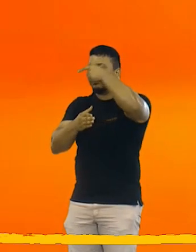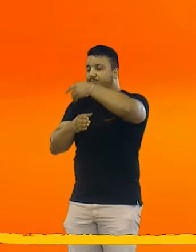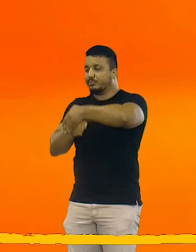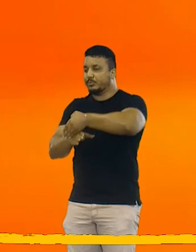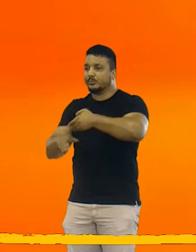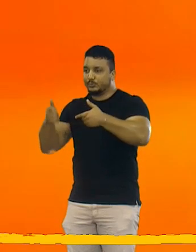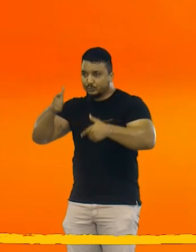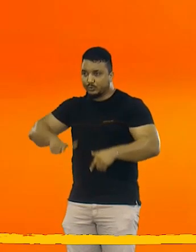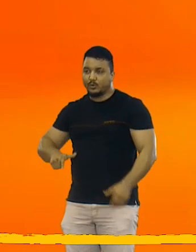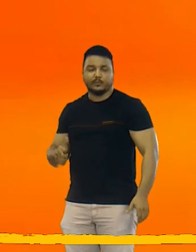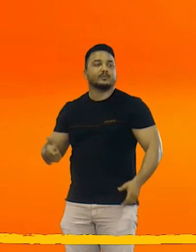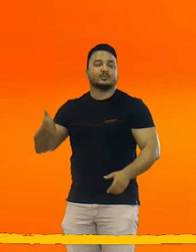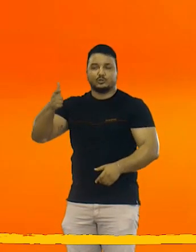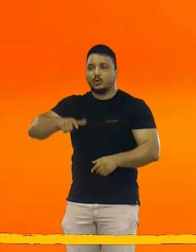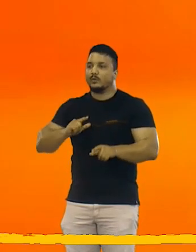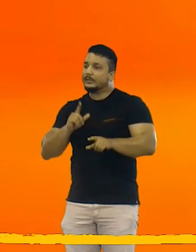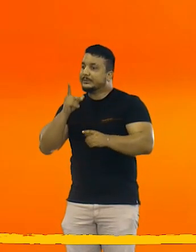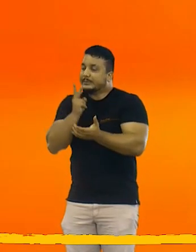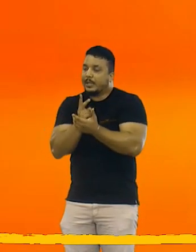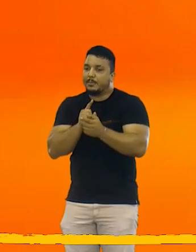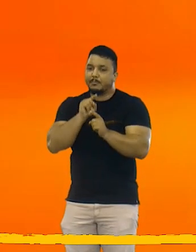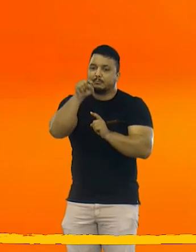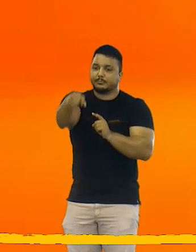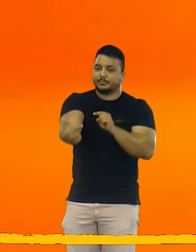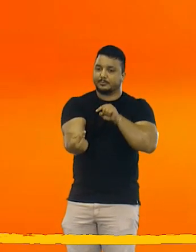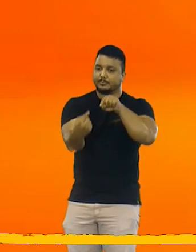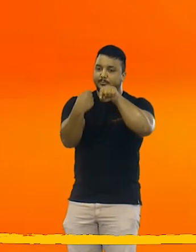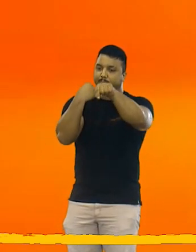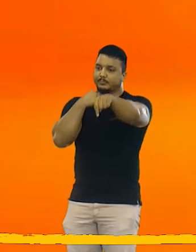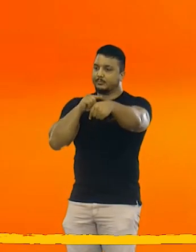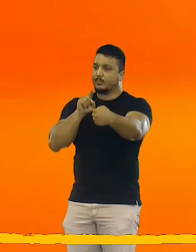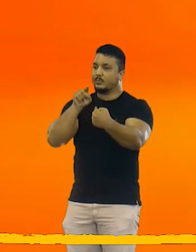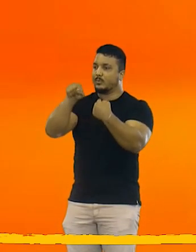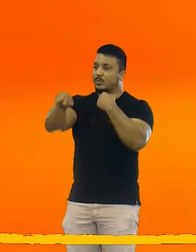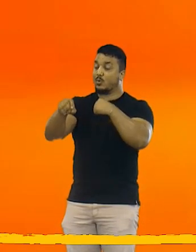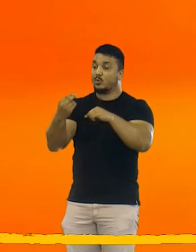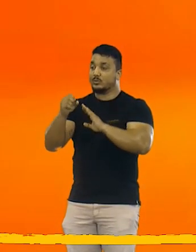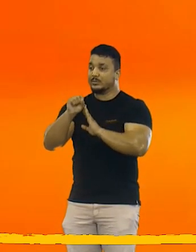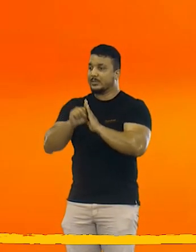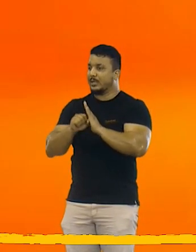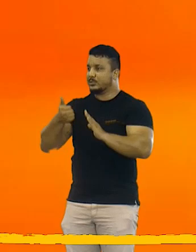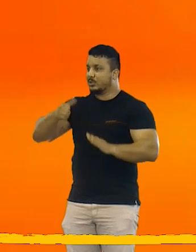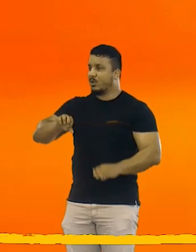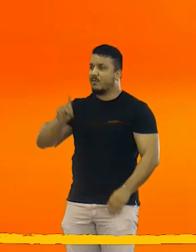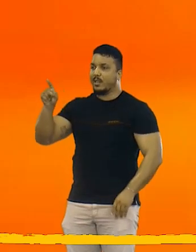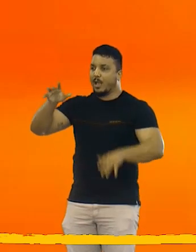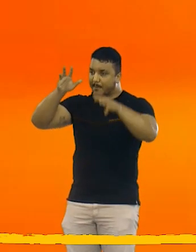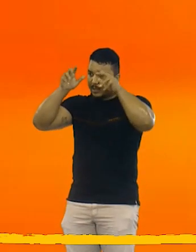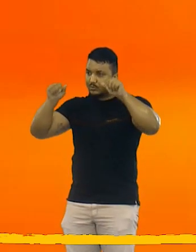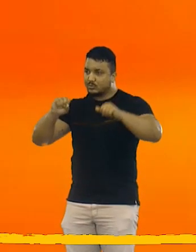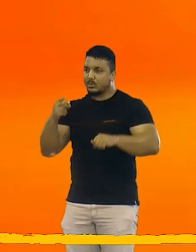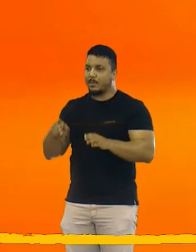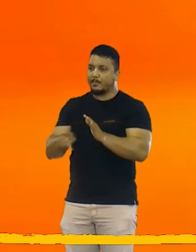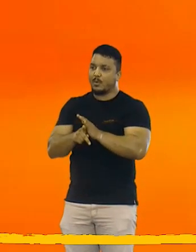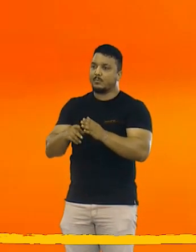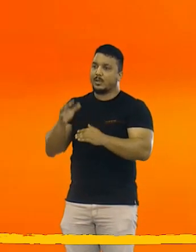Patativa, ele migra para São Paulo ou no século XIX para a Amazônia, para o ciclo da